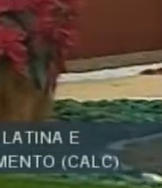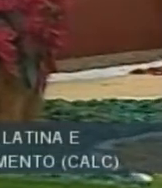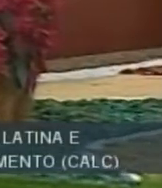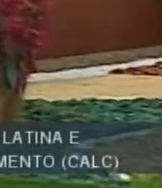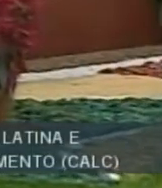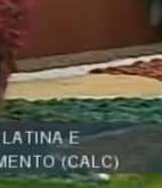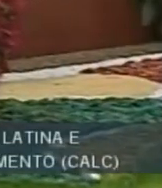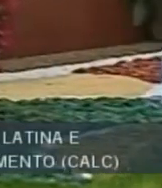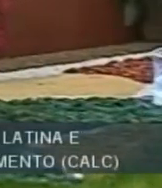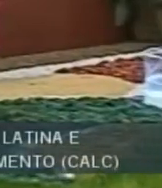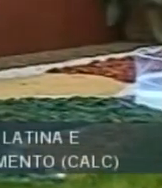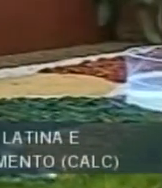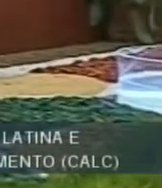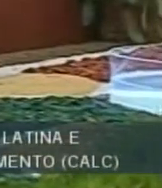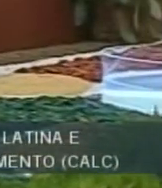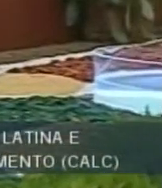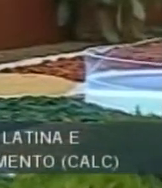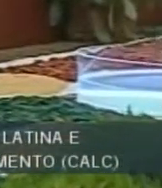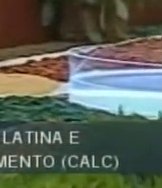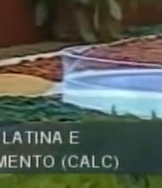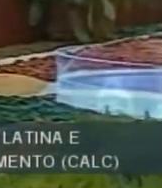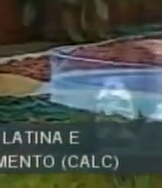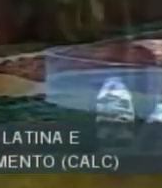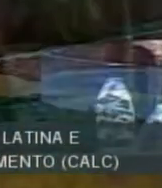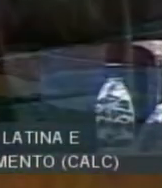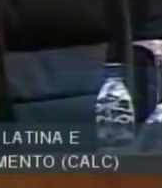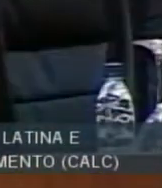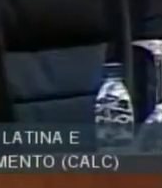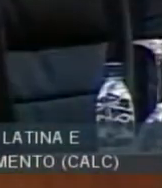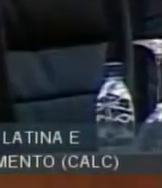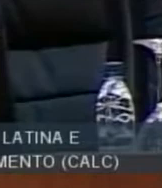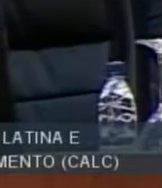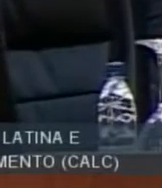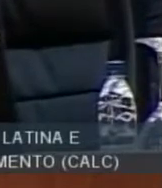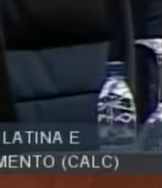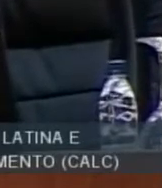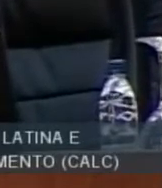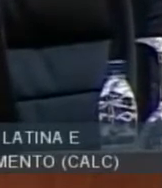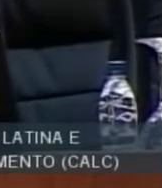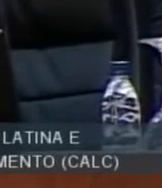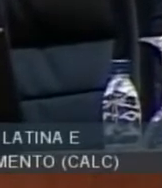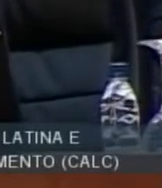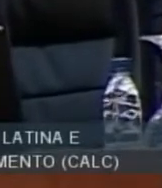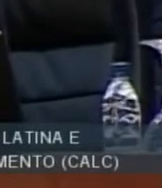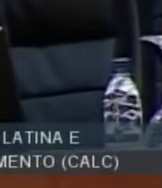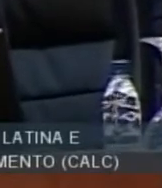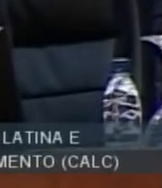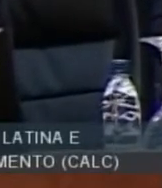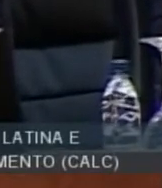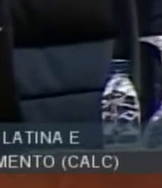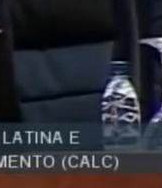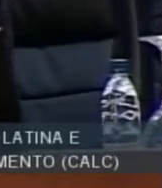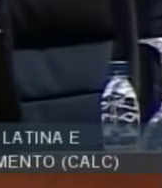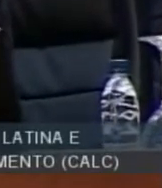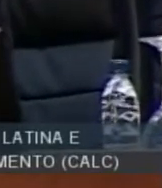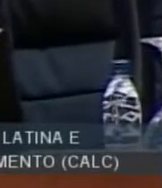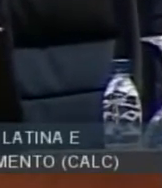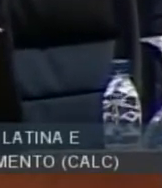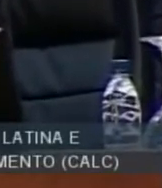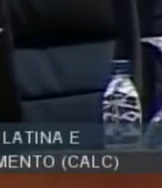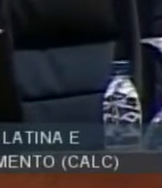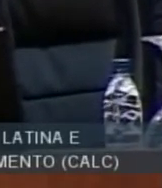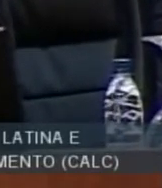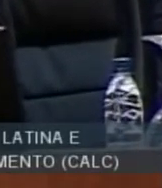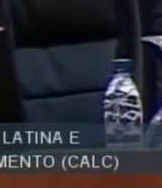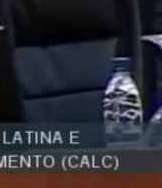festeja os 200 anos de sua independência. E, por isso, eu tenho